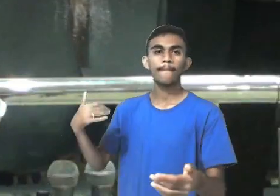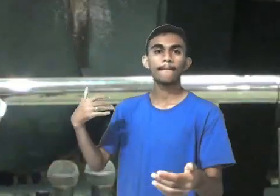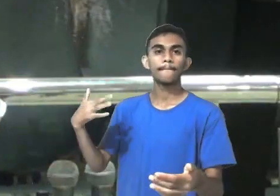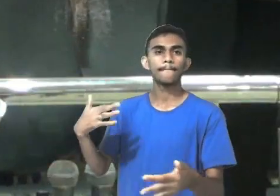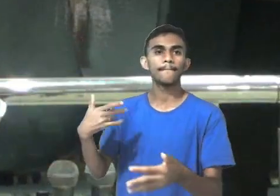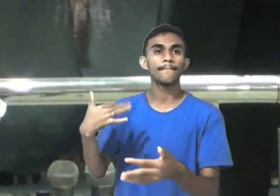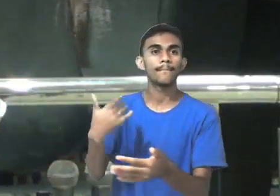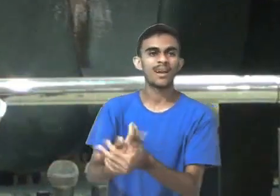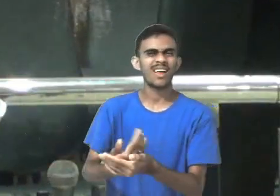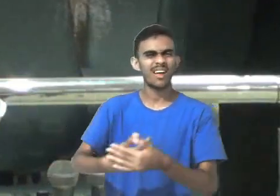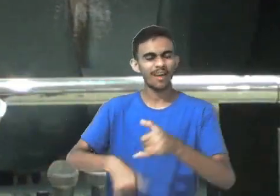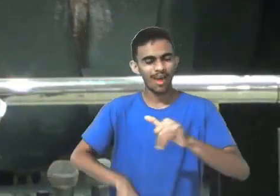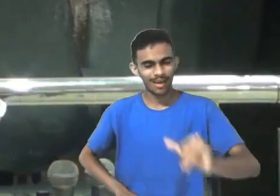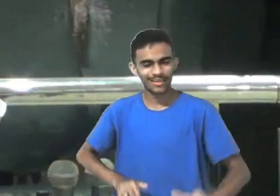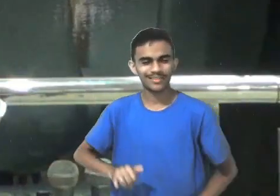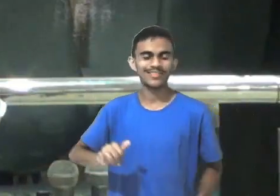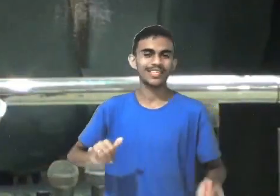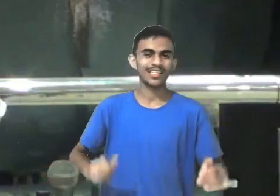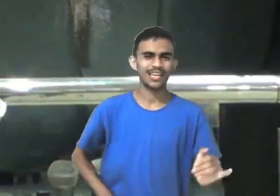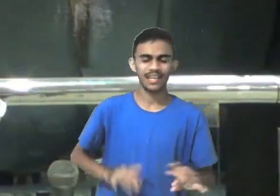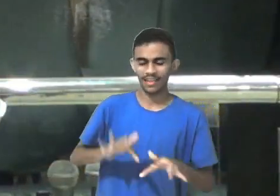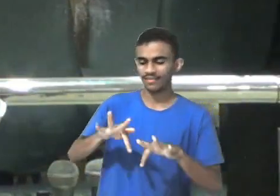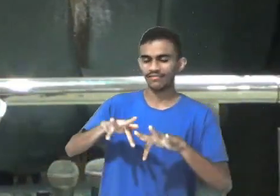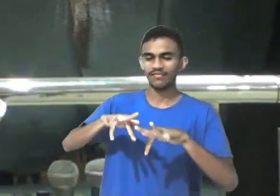breve as dores